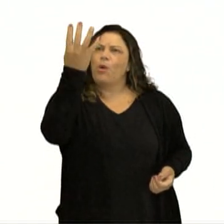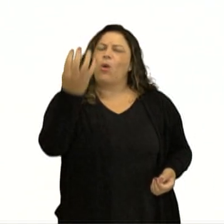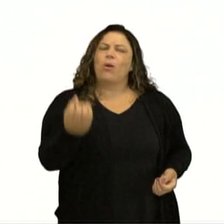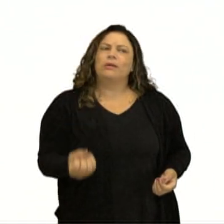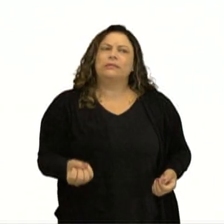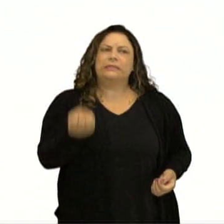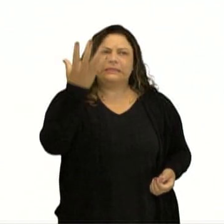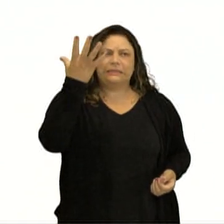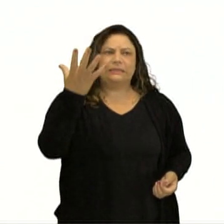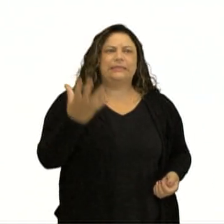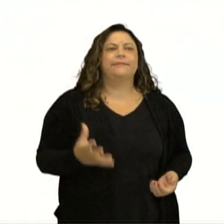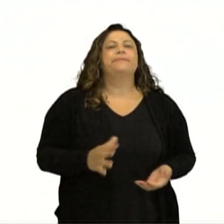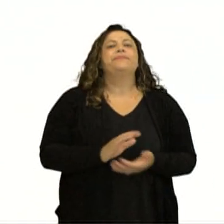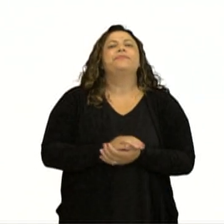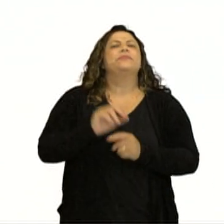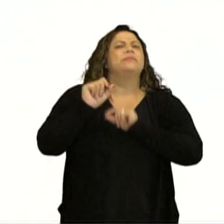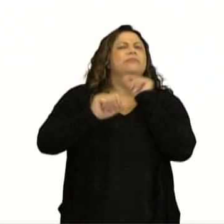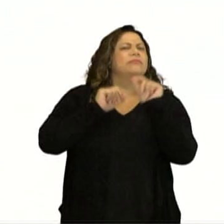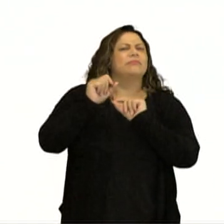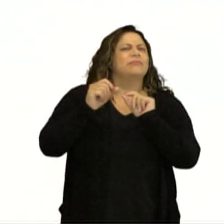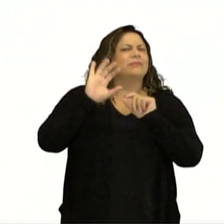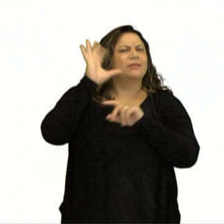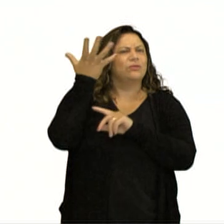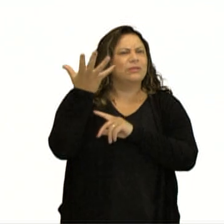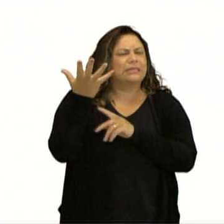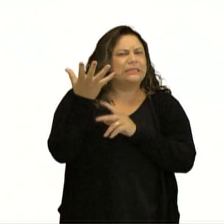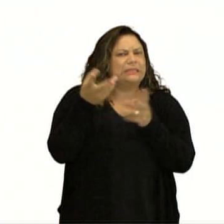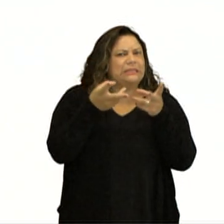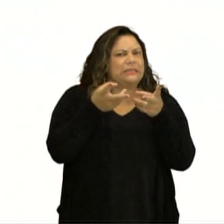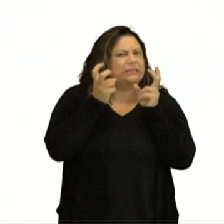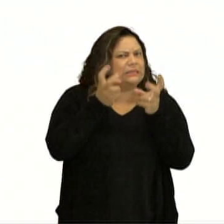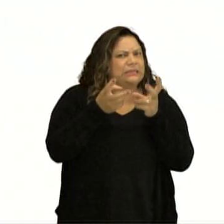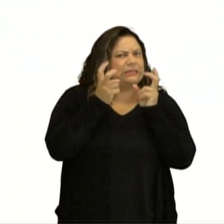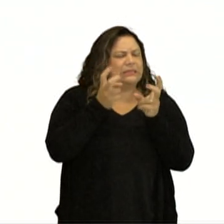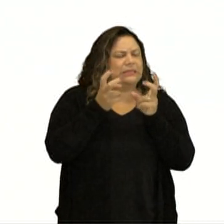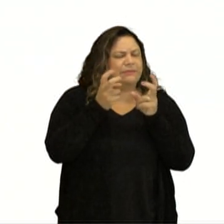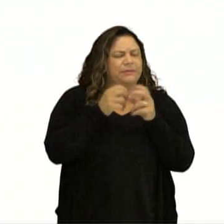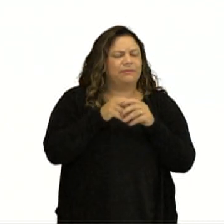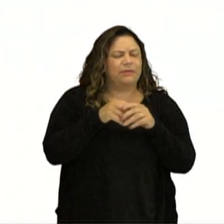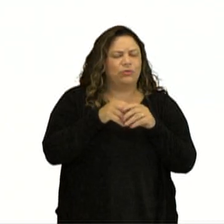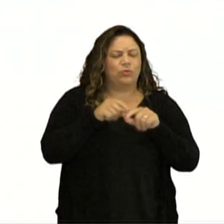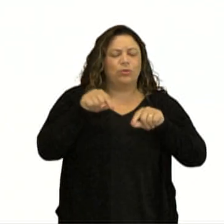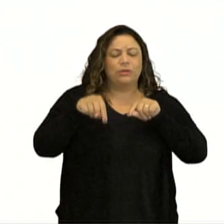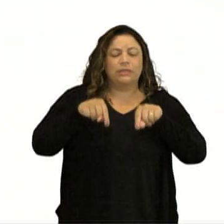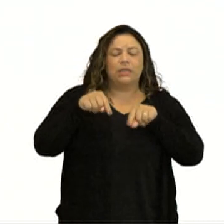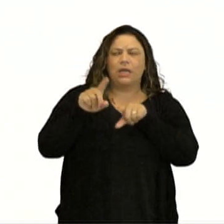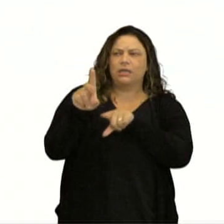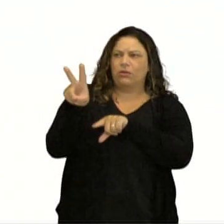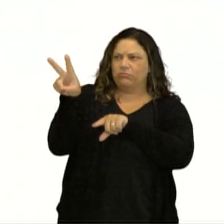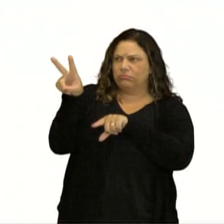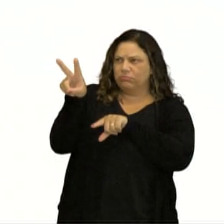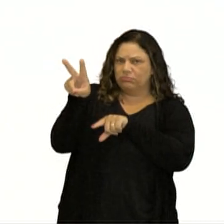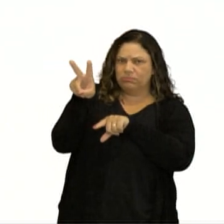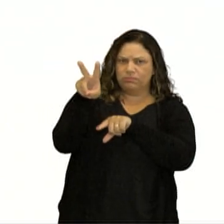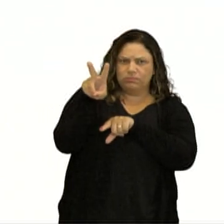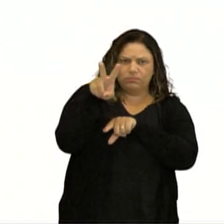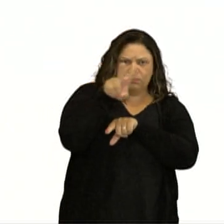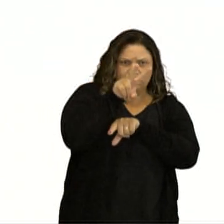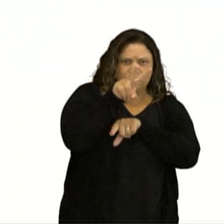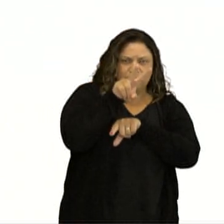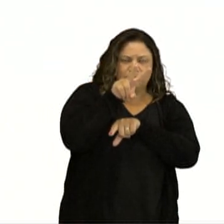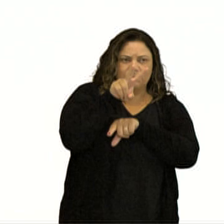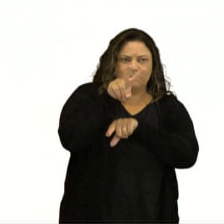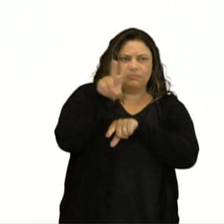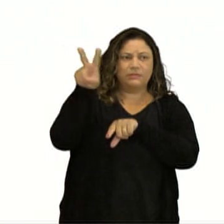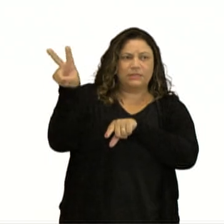alguma coisa, O que acontece? Para o observador que está no solo, ele vê uma parábola,